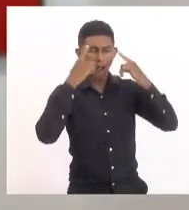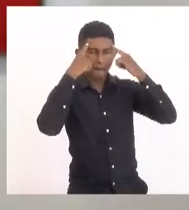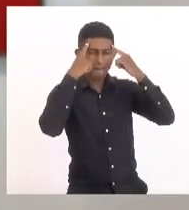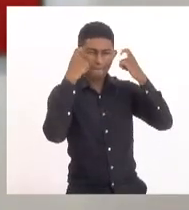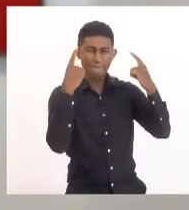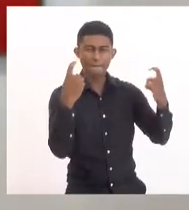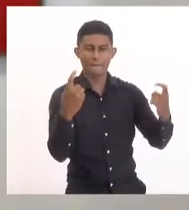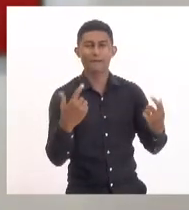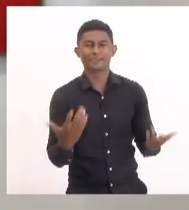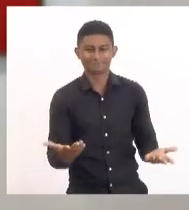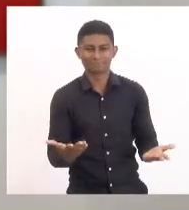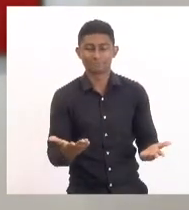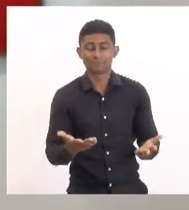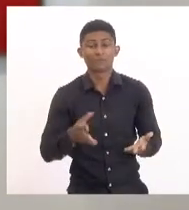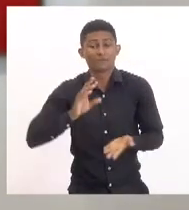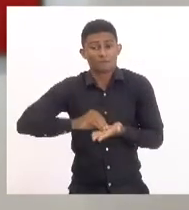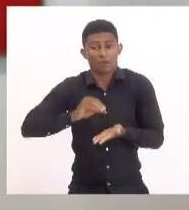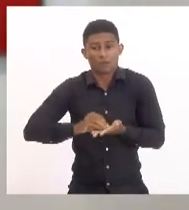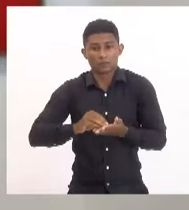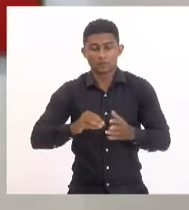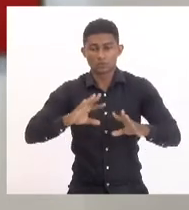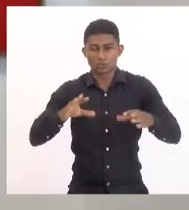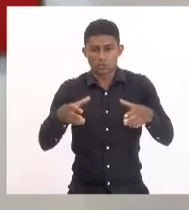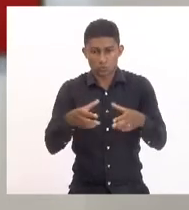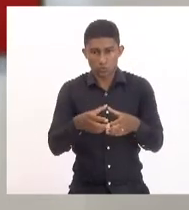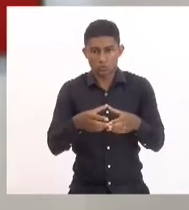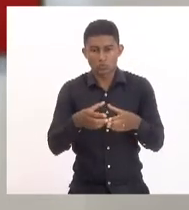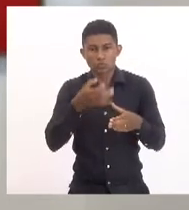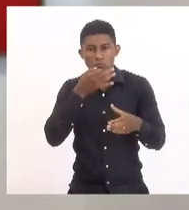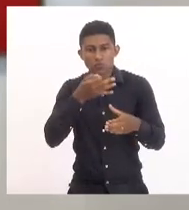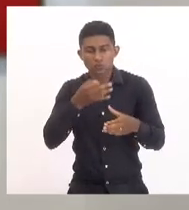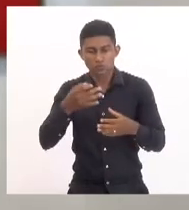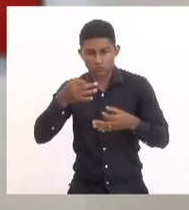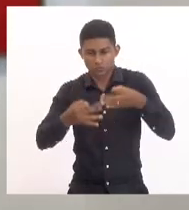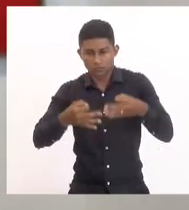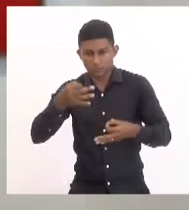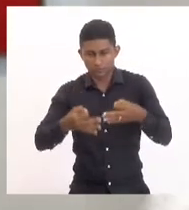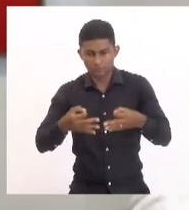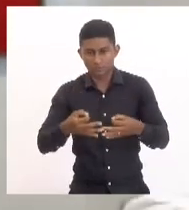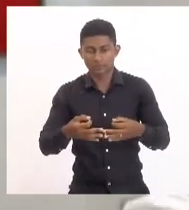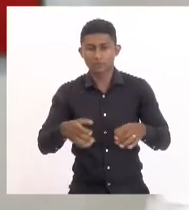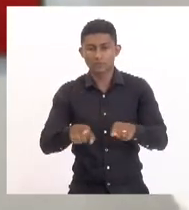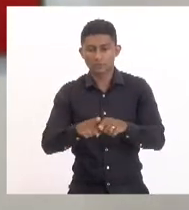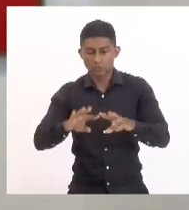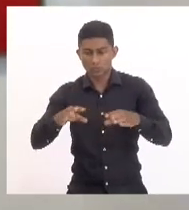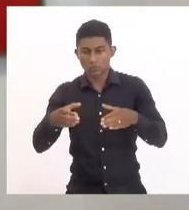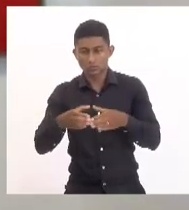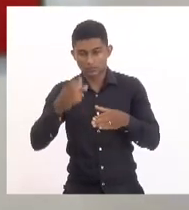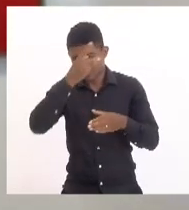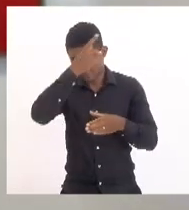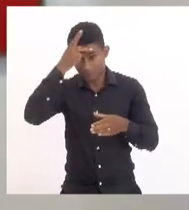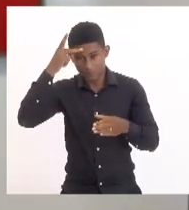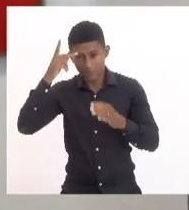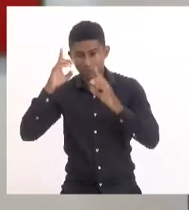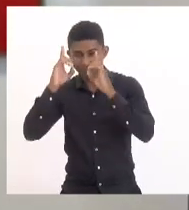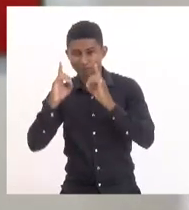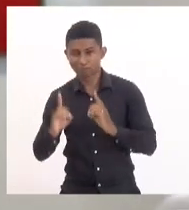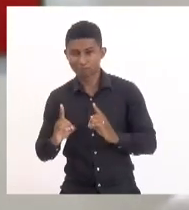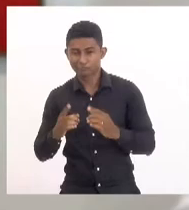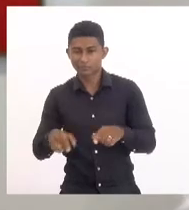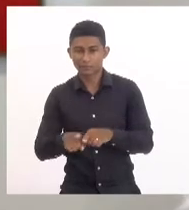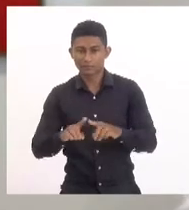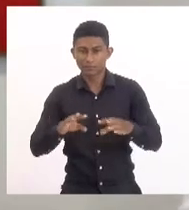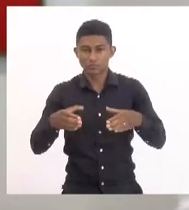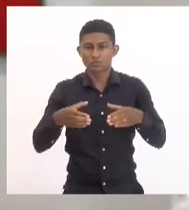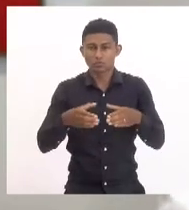de pareceres das comissões de Constituição e Justiça, de Defesa do Direito da Mulher, da Pessoa com Deficiência, de Segurança Pública e Assuntos de Polícia e de